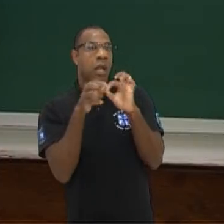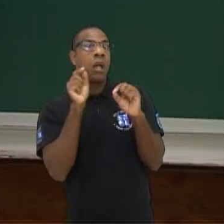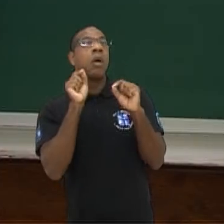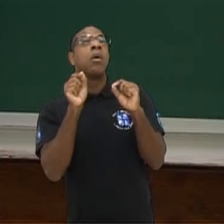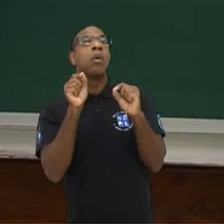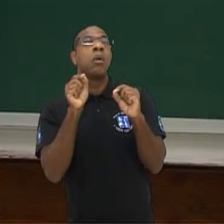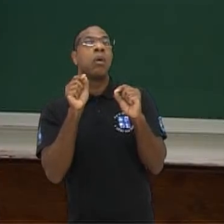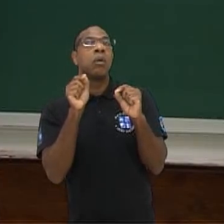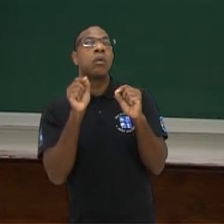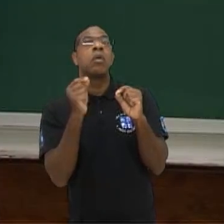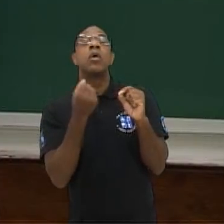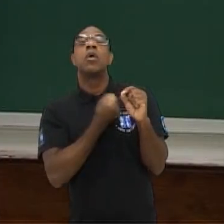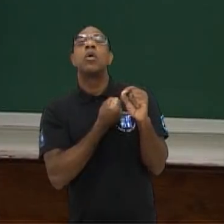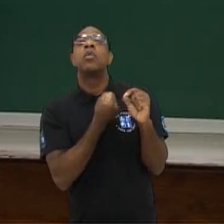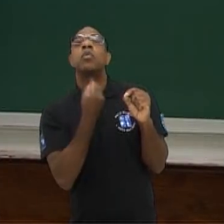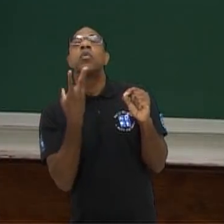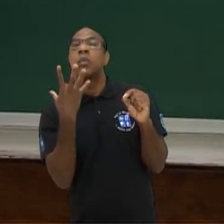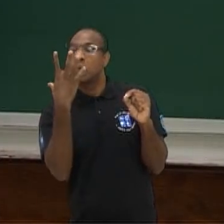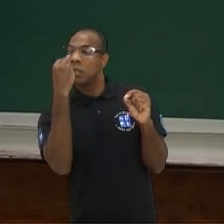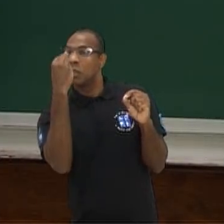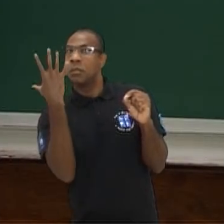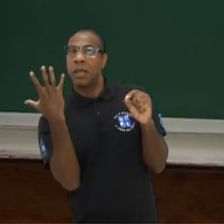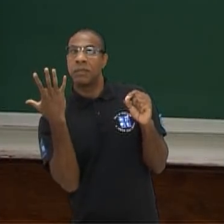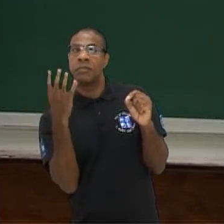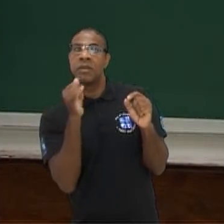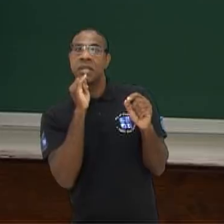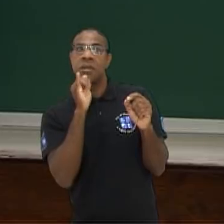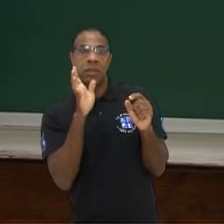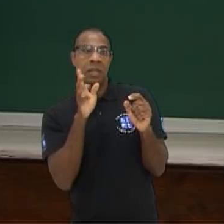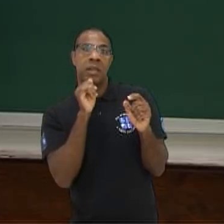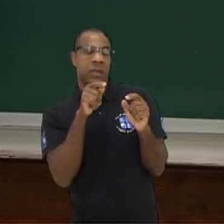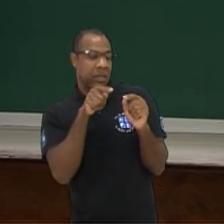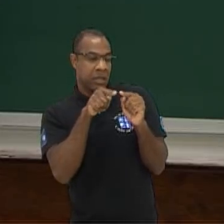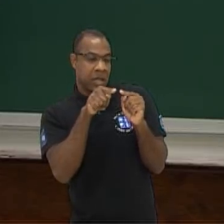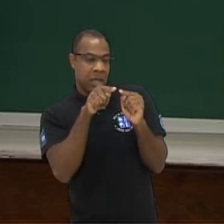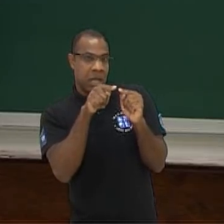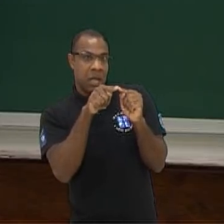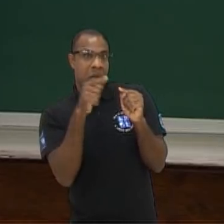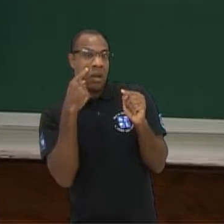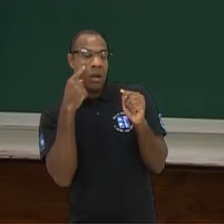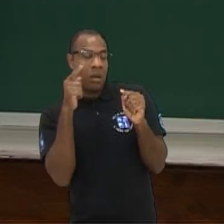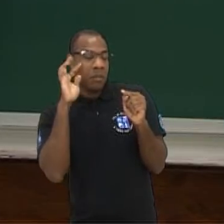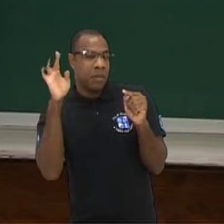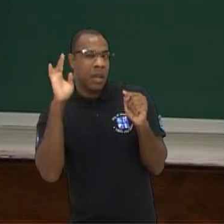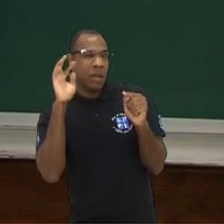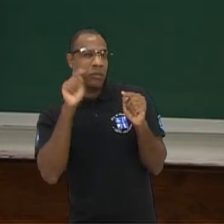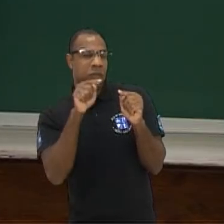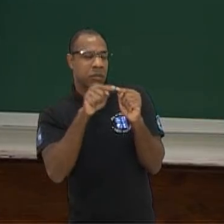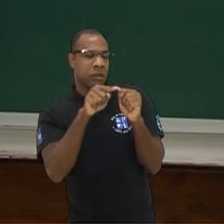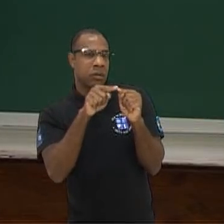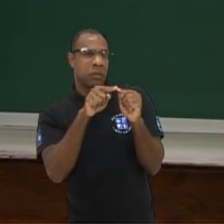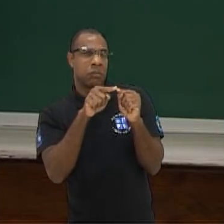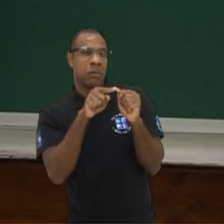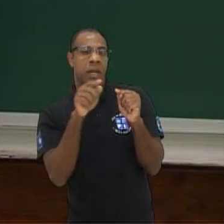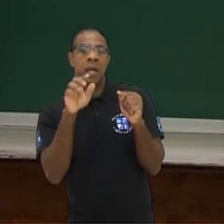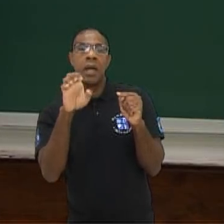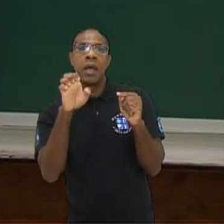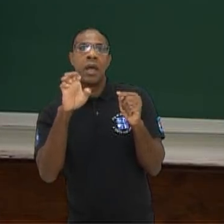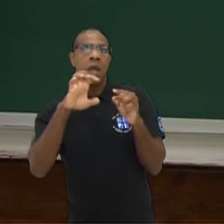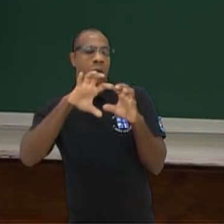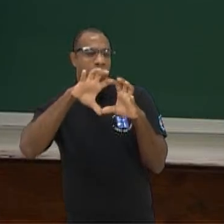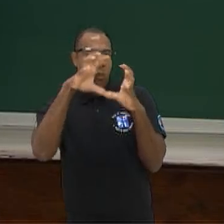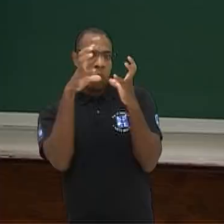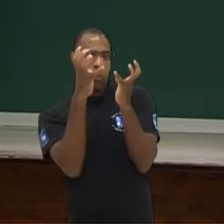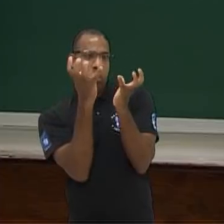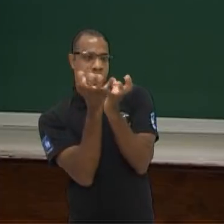o contexto do número de imagens. Tanto que, se você for analisar um ângulo, imagina que temos aqui o conceito de uma esfera. Então,